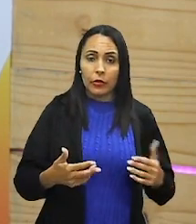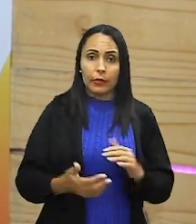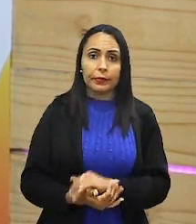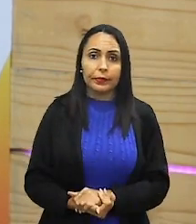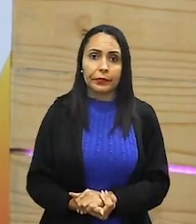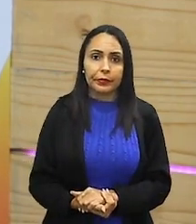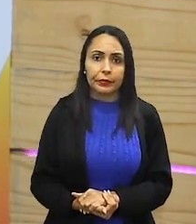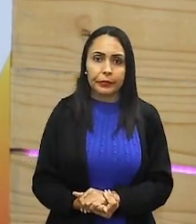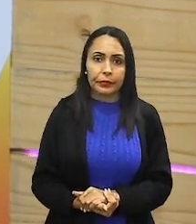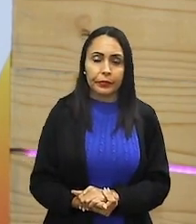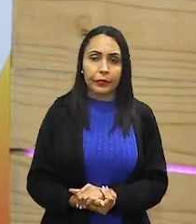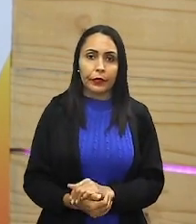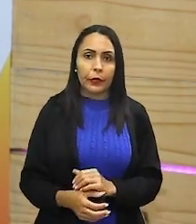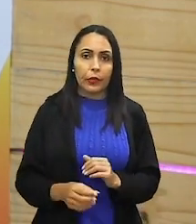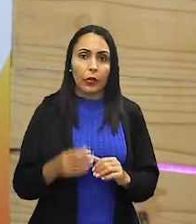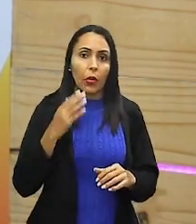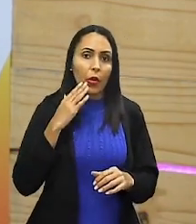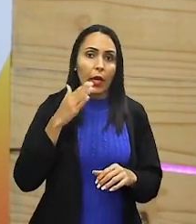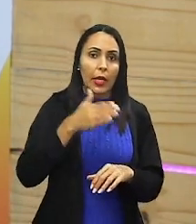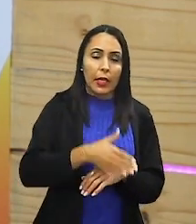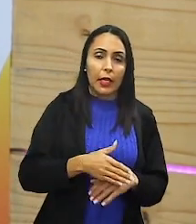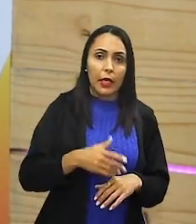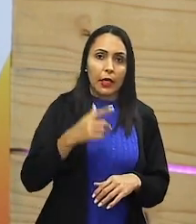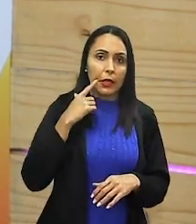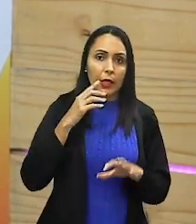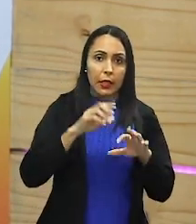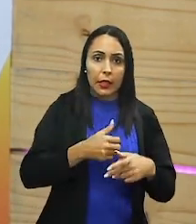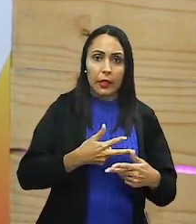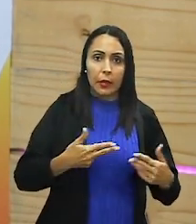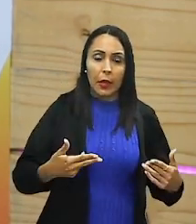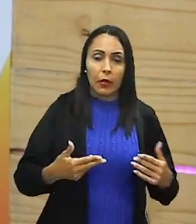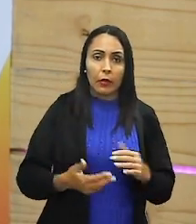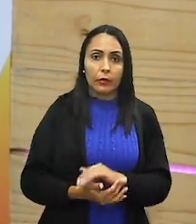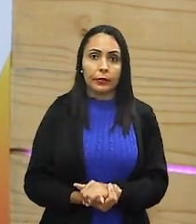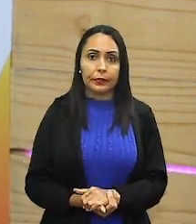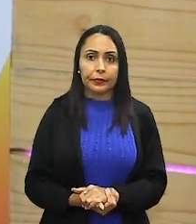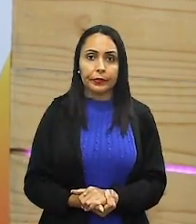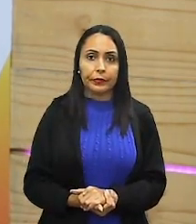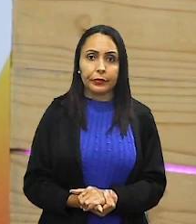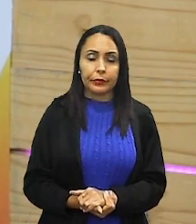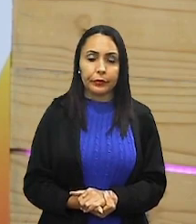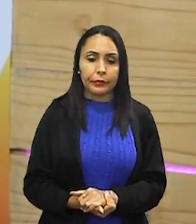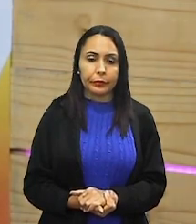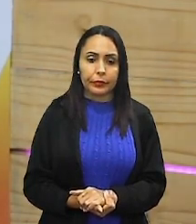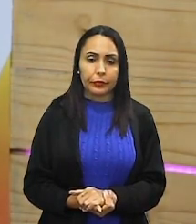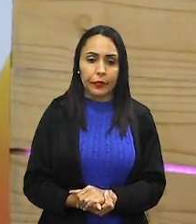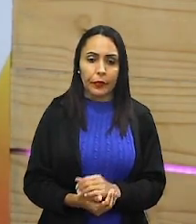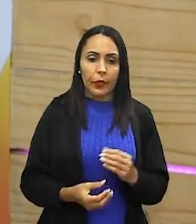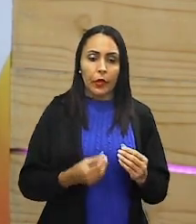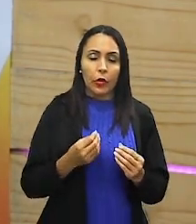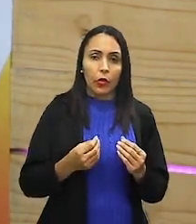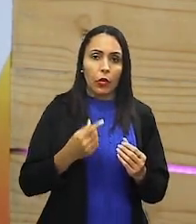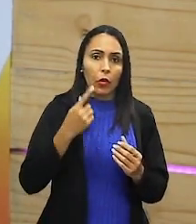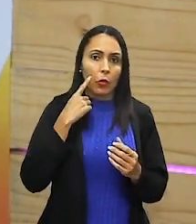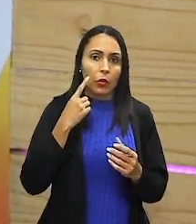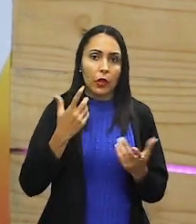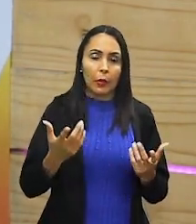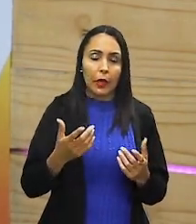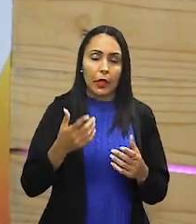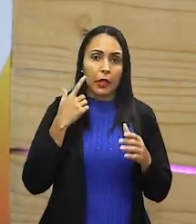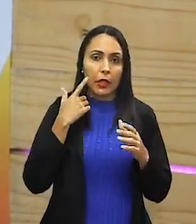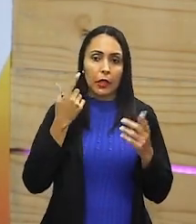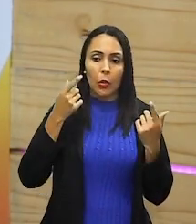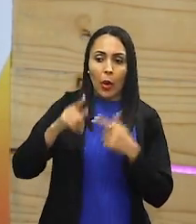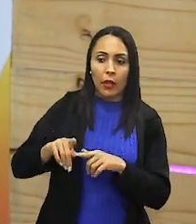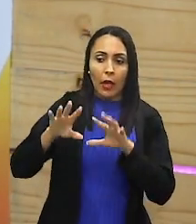Vírus de animal só entra em animal, não parasita planta. Não parasita bactéria. Como vírus de planta não ataca